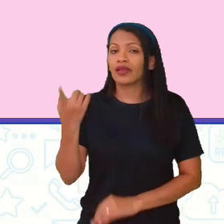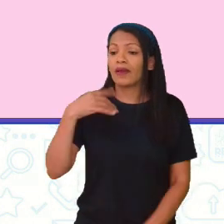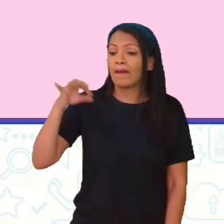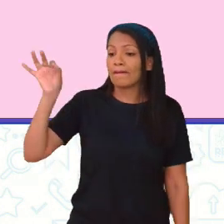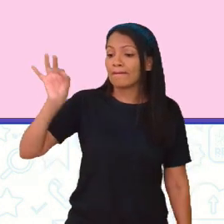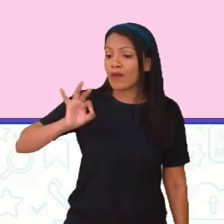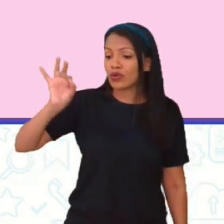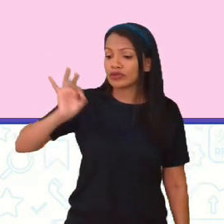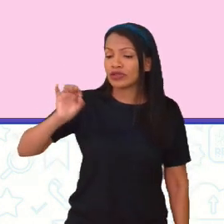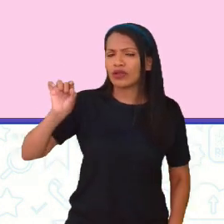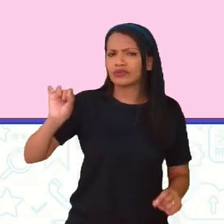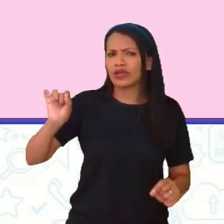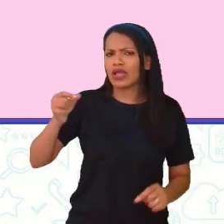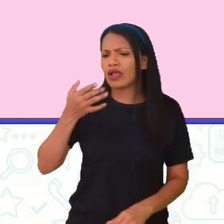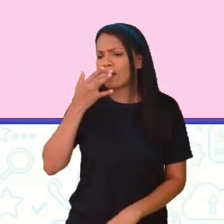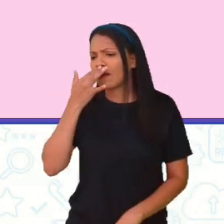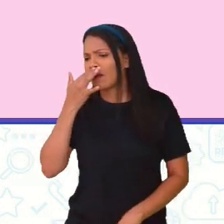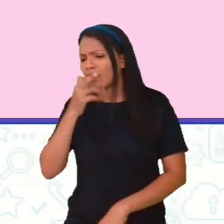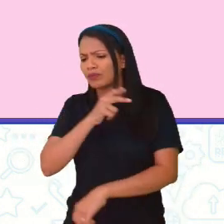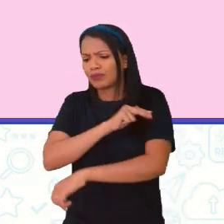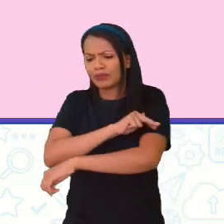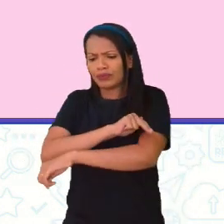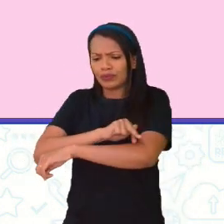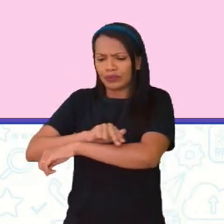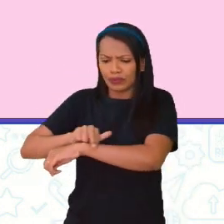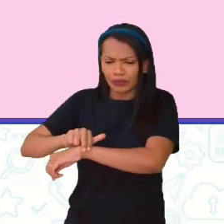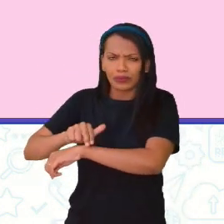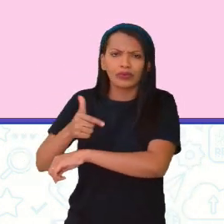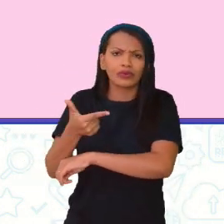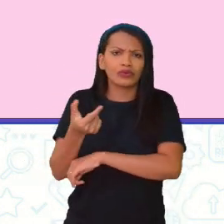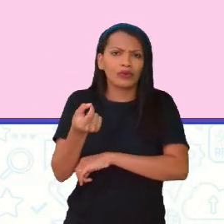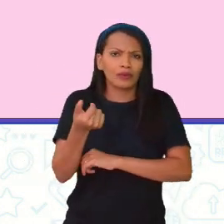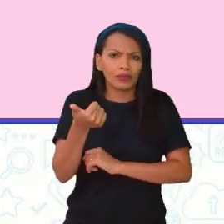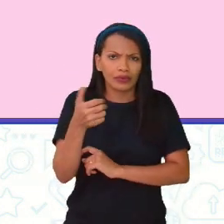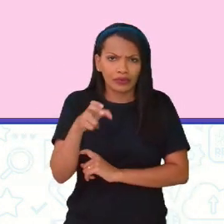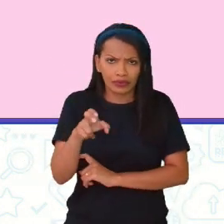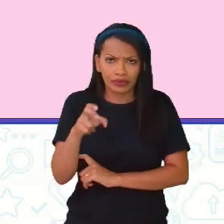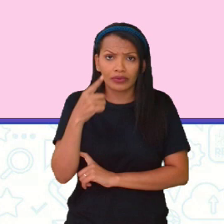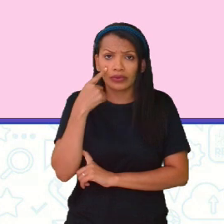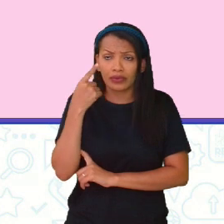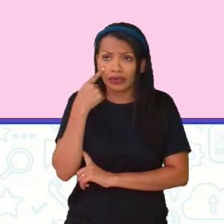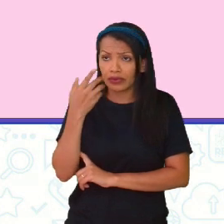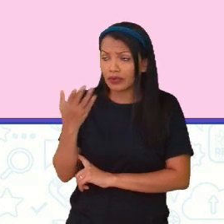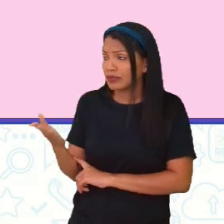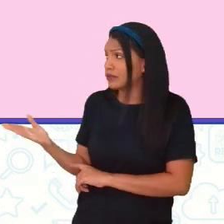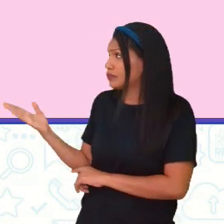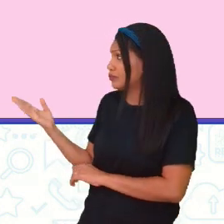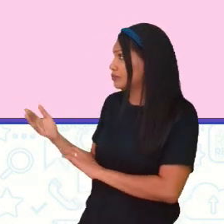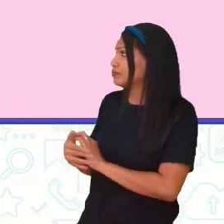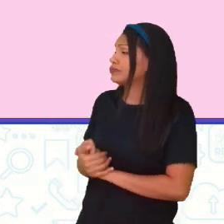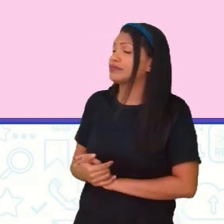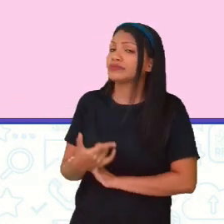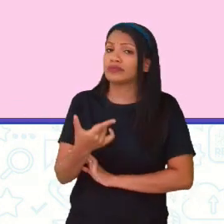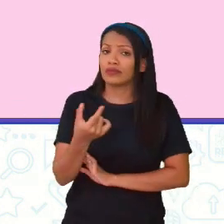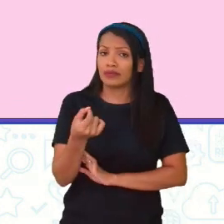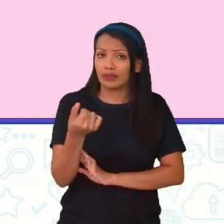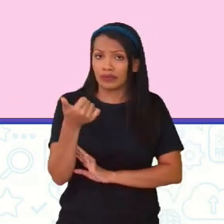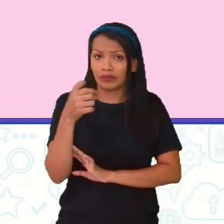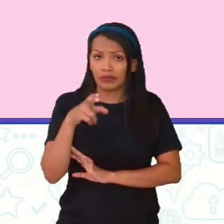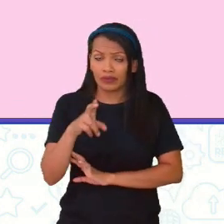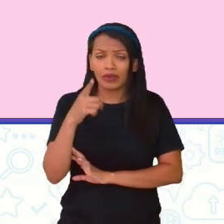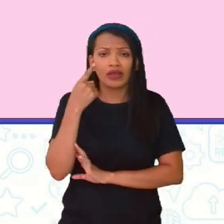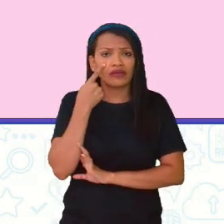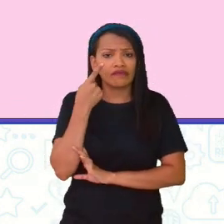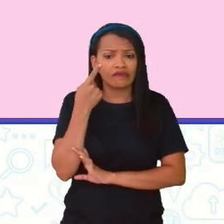população por cor e raça em 2015. A gente viu o censo e aqui a gente está vendo 2015. Veja